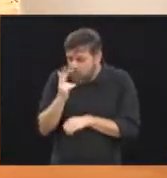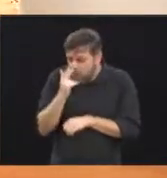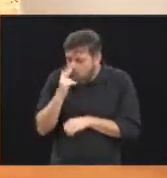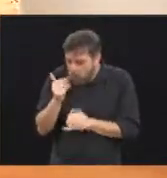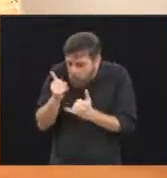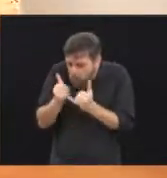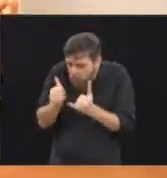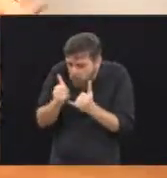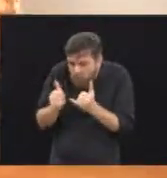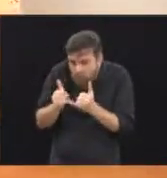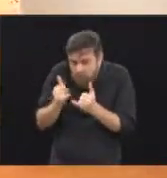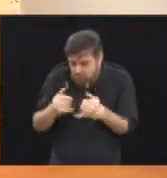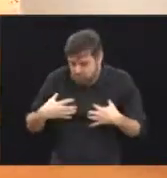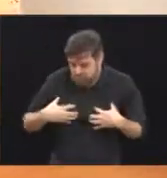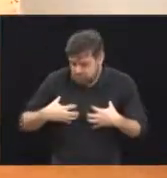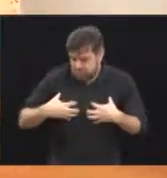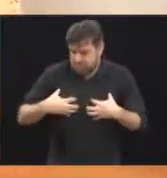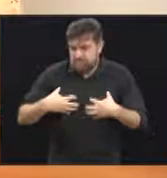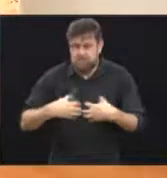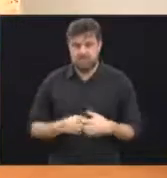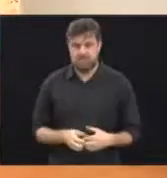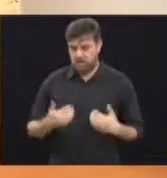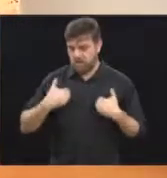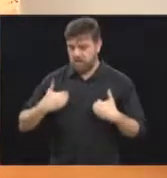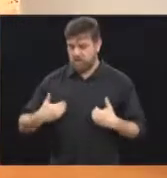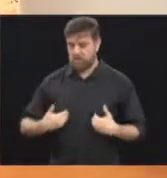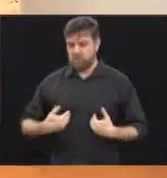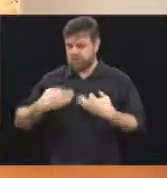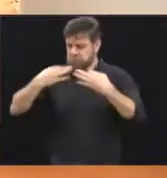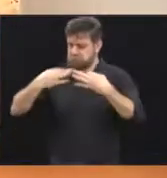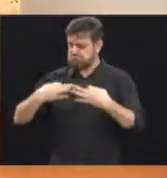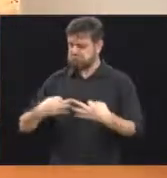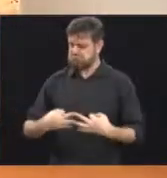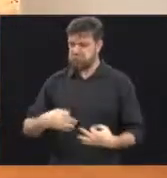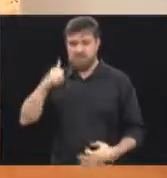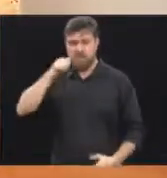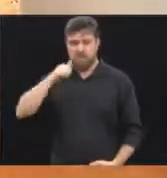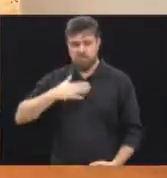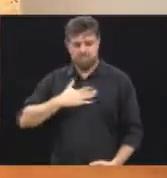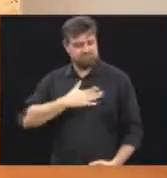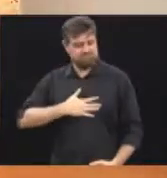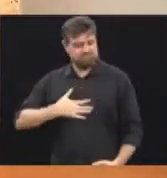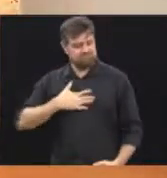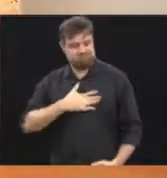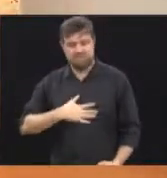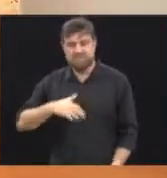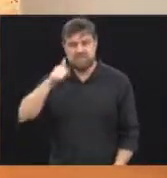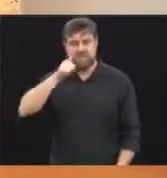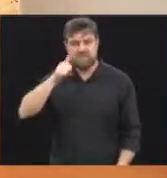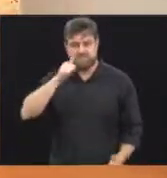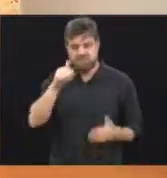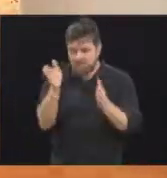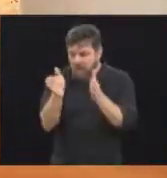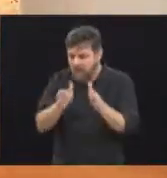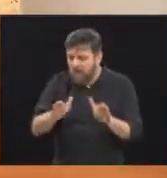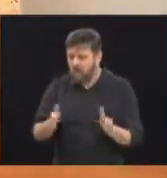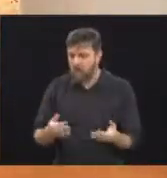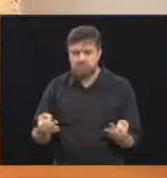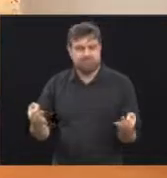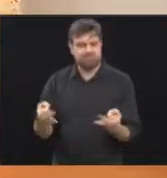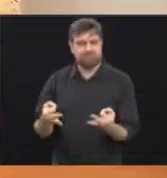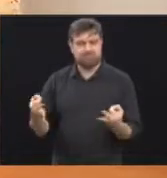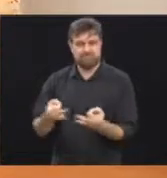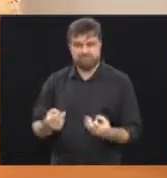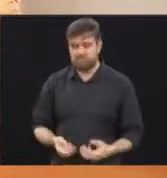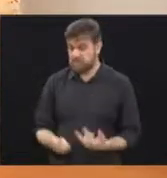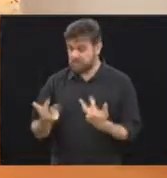possível e trazer de volta a harmonia para essa paciente, a se sentir desejada, se sentir novamente mulher